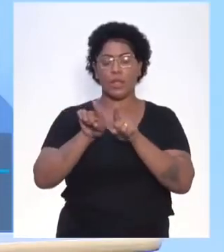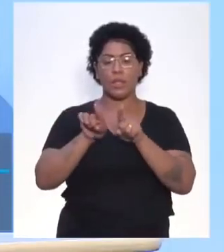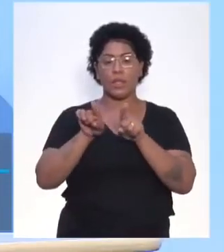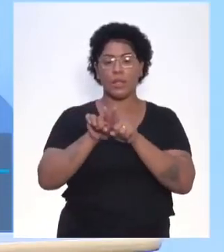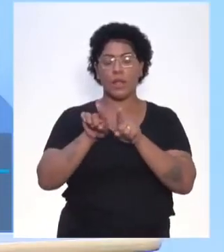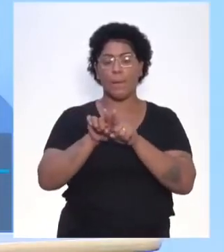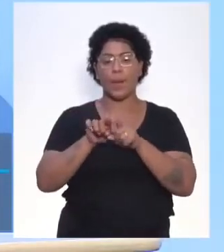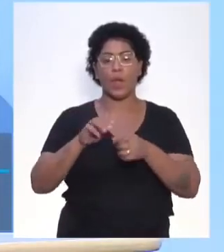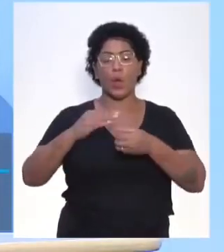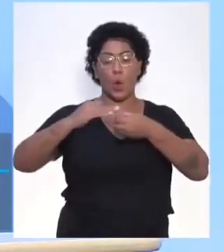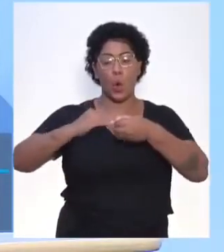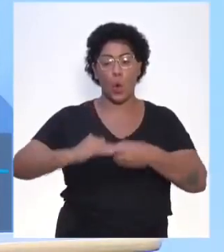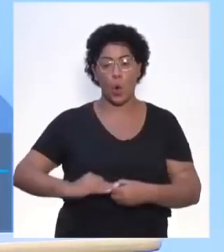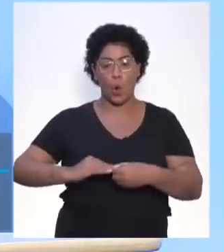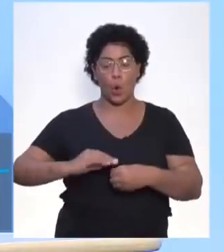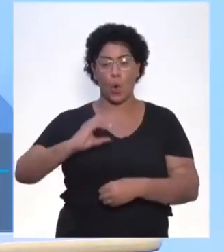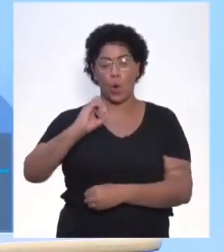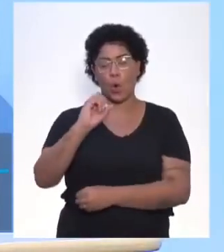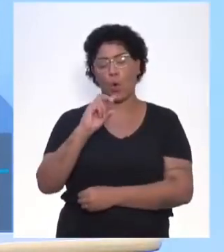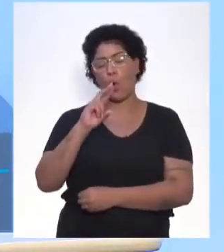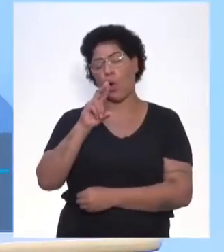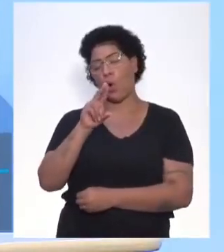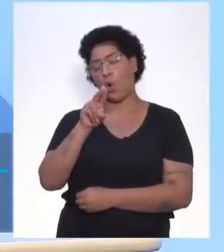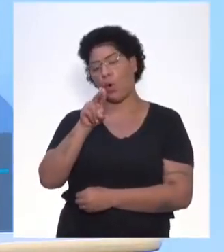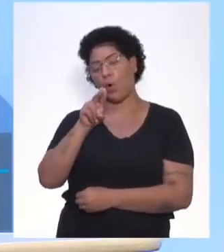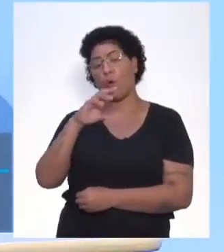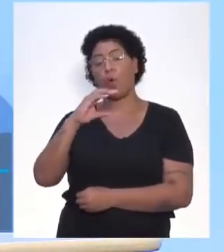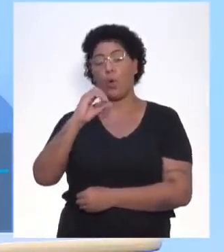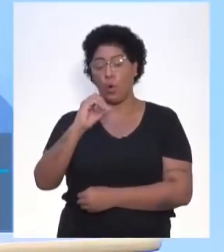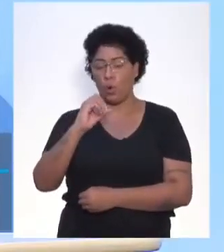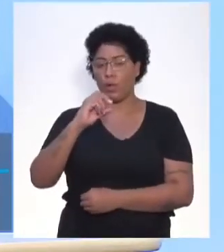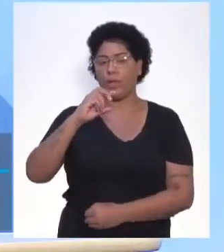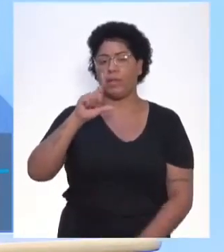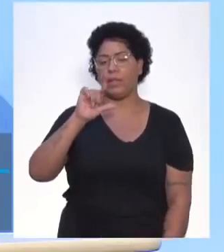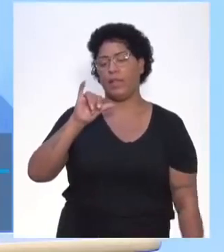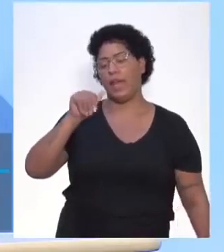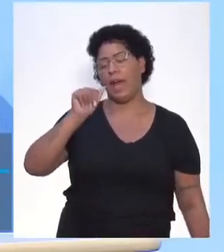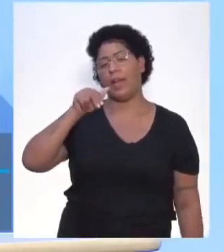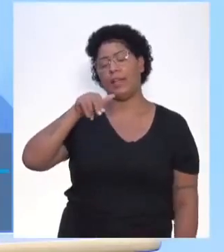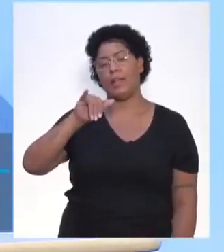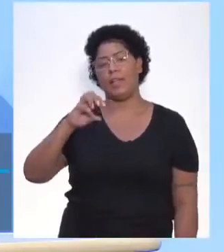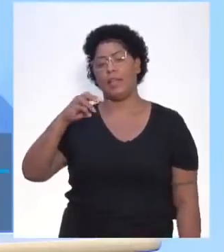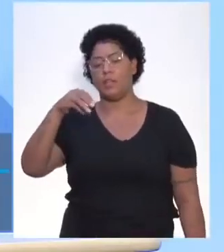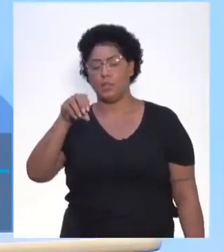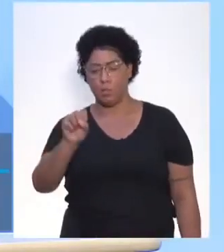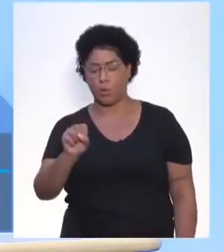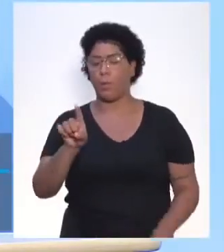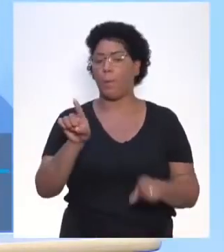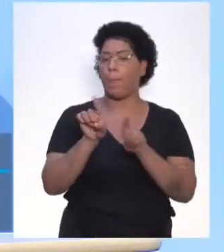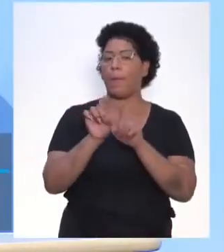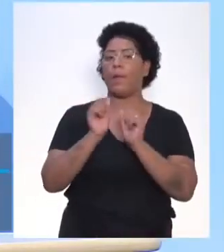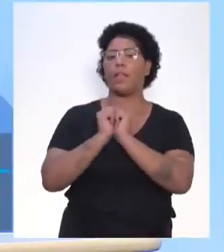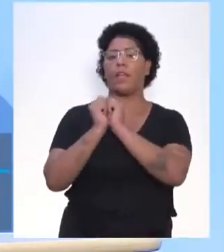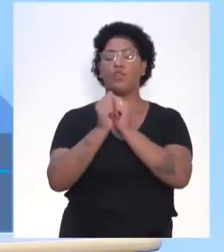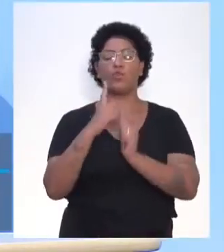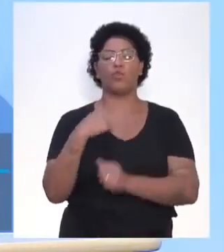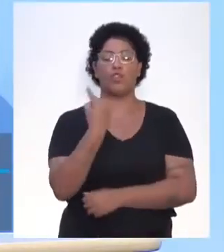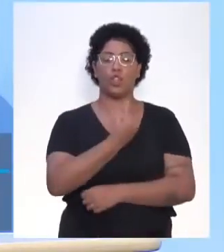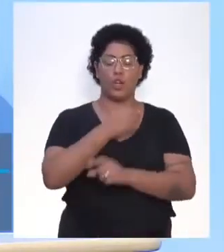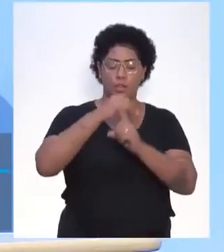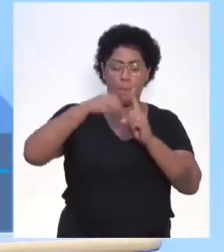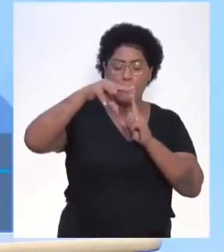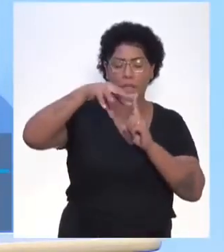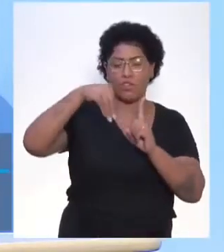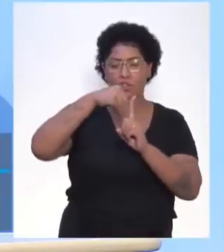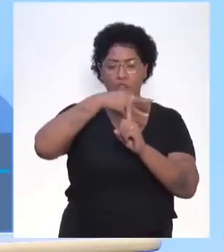e, claro, para estar conosco, participando da nossa aula, contribuindo e também mediando as interações